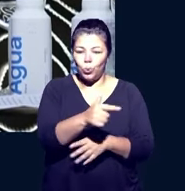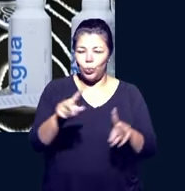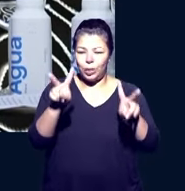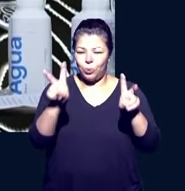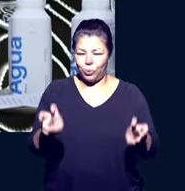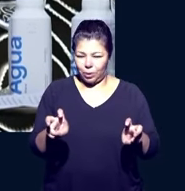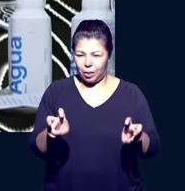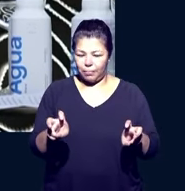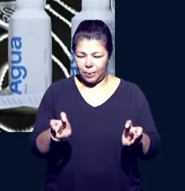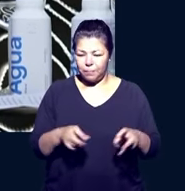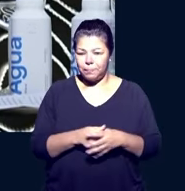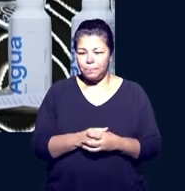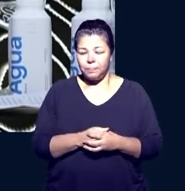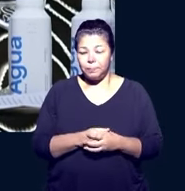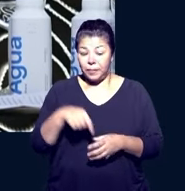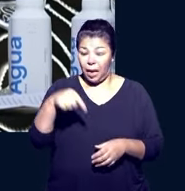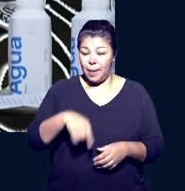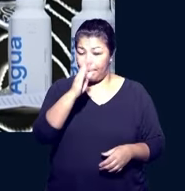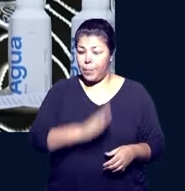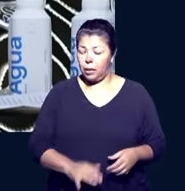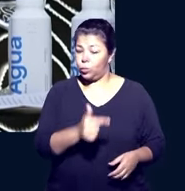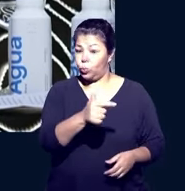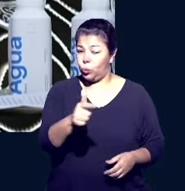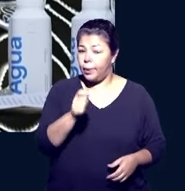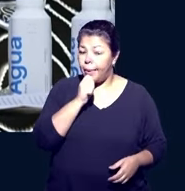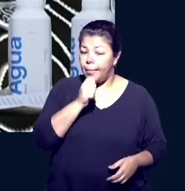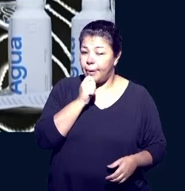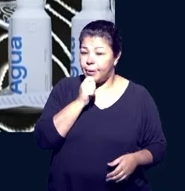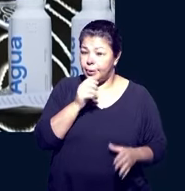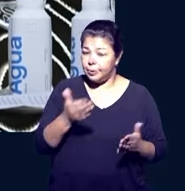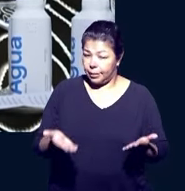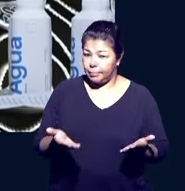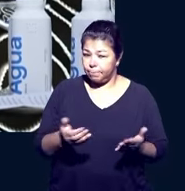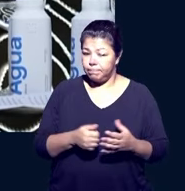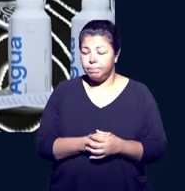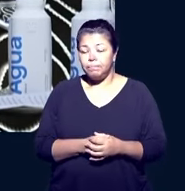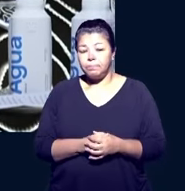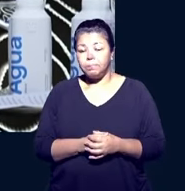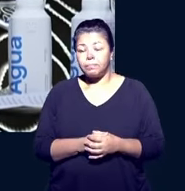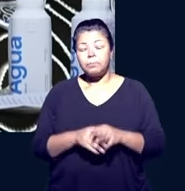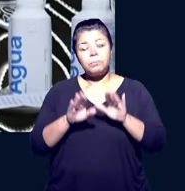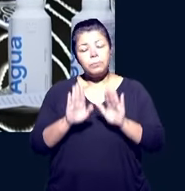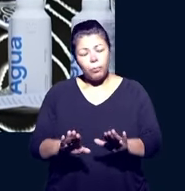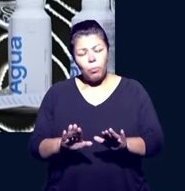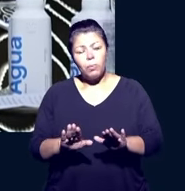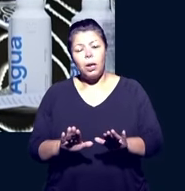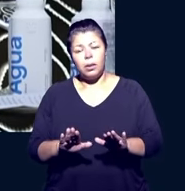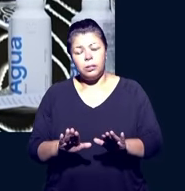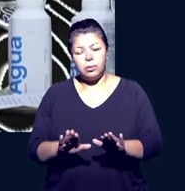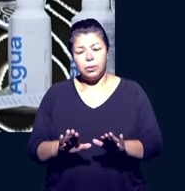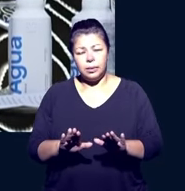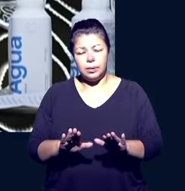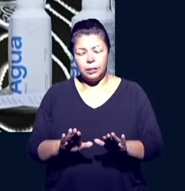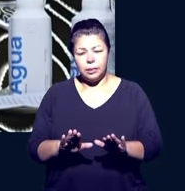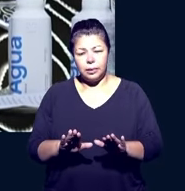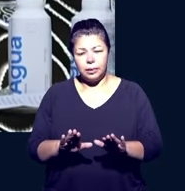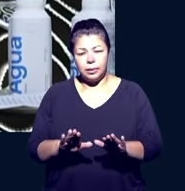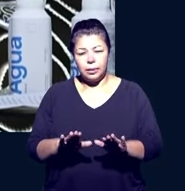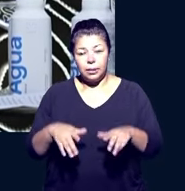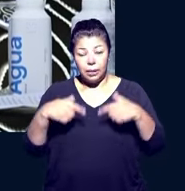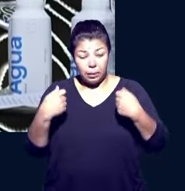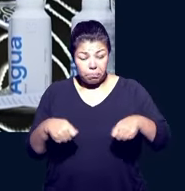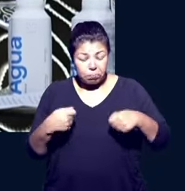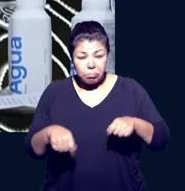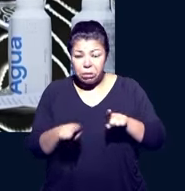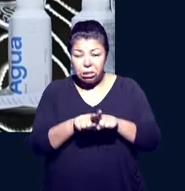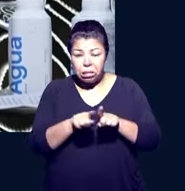esse essa figura aqui eh R or M porém eh o poder de pauta é do presidente mas eu